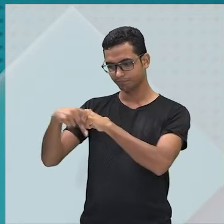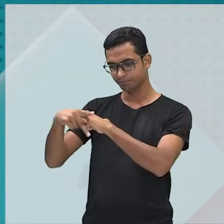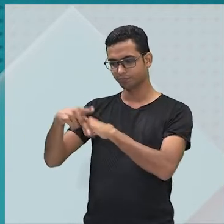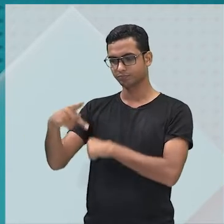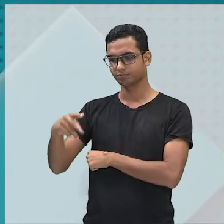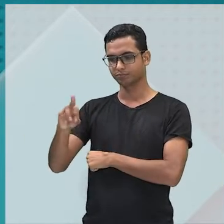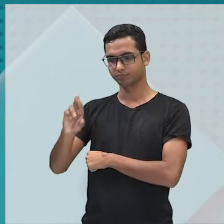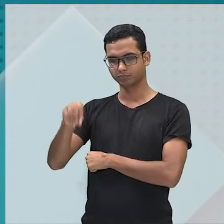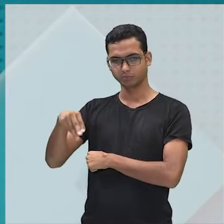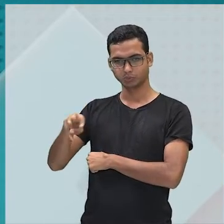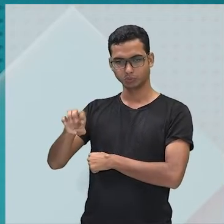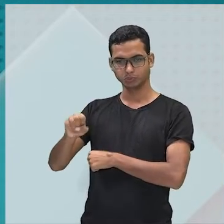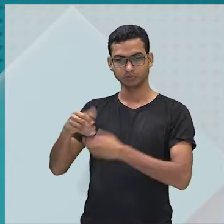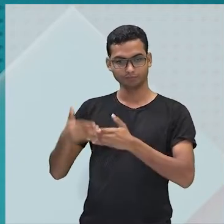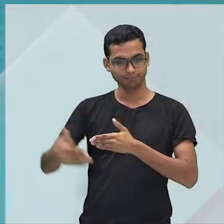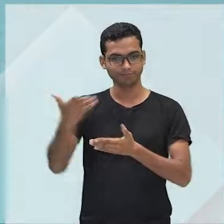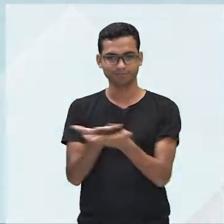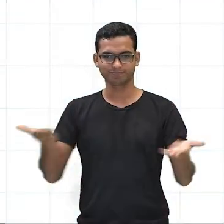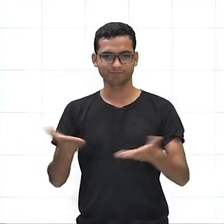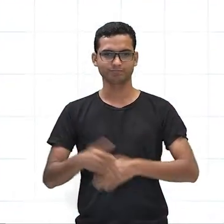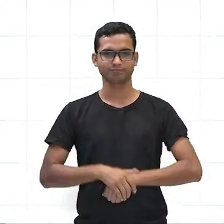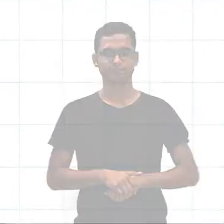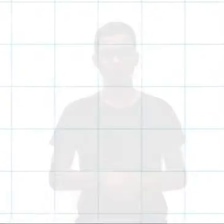E agora vamos para a nossa aula.